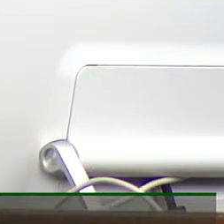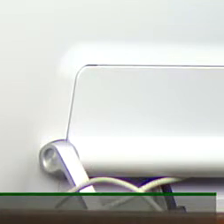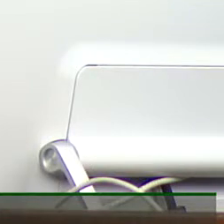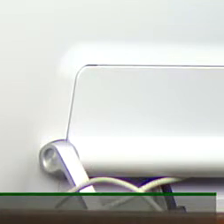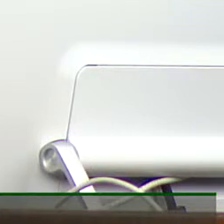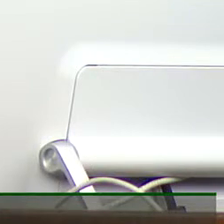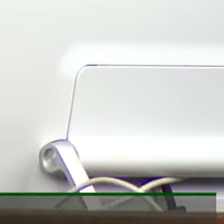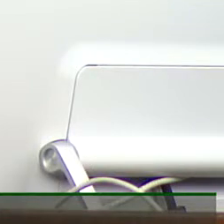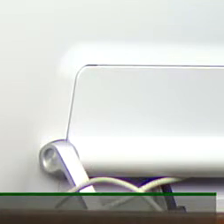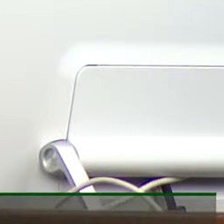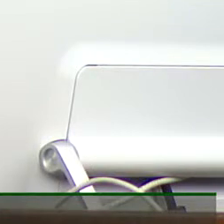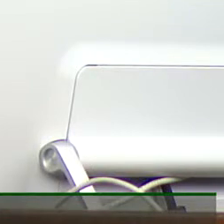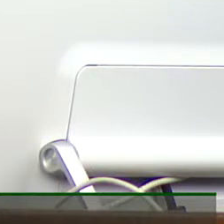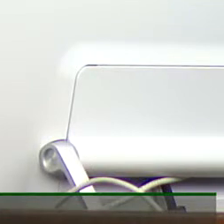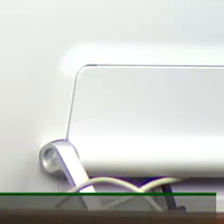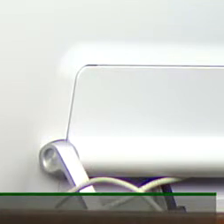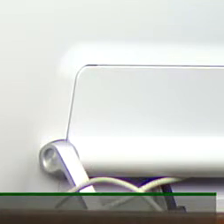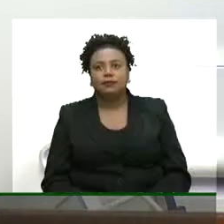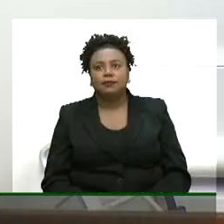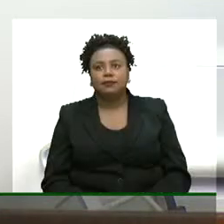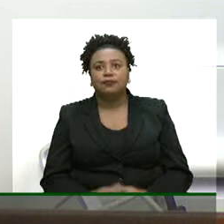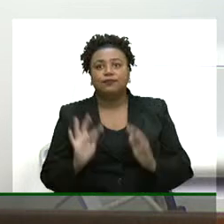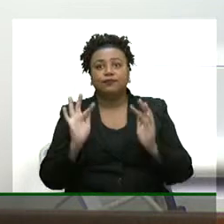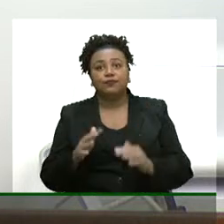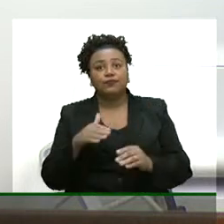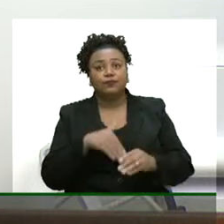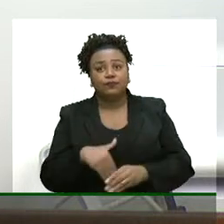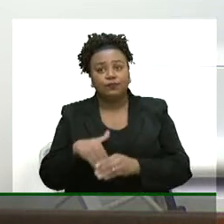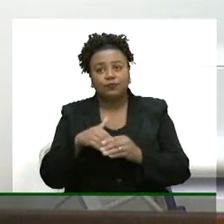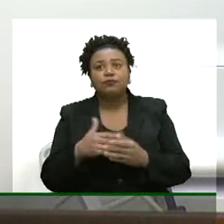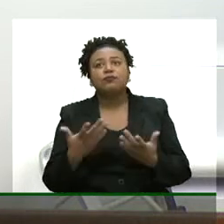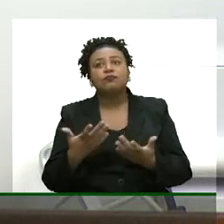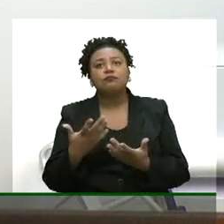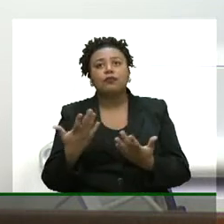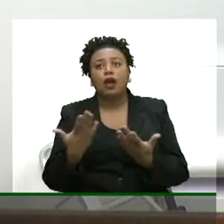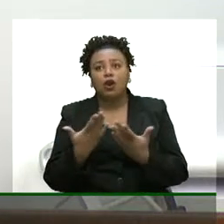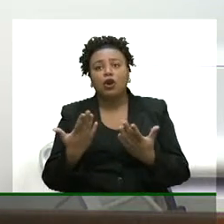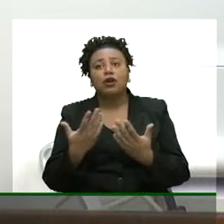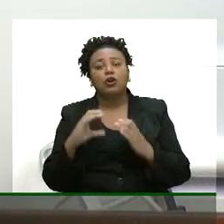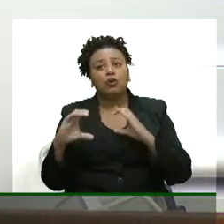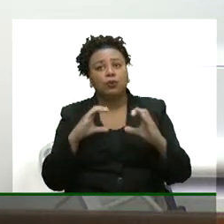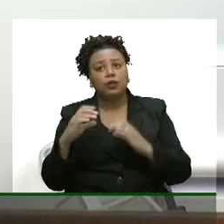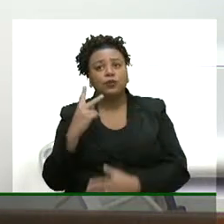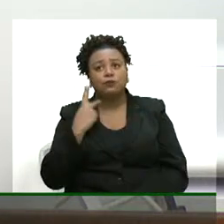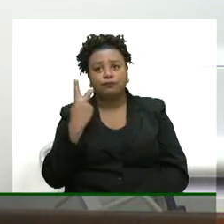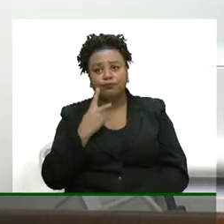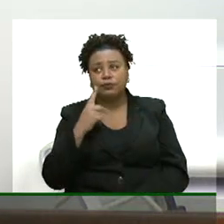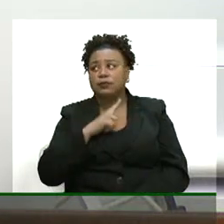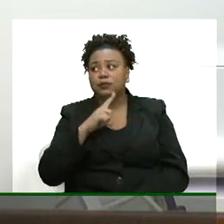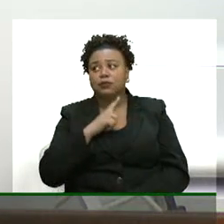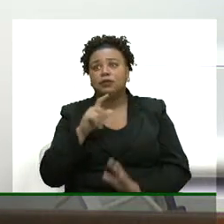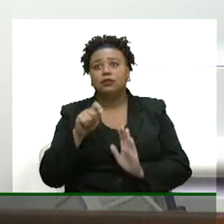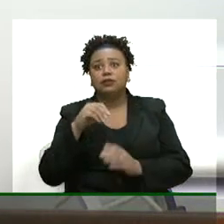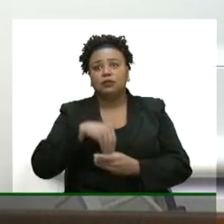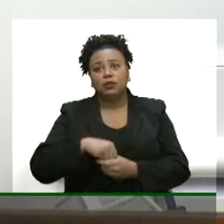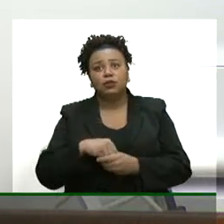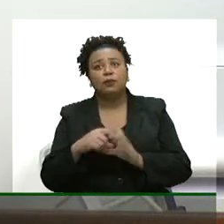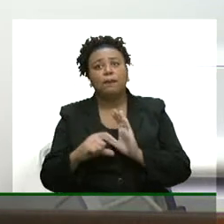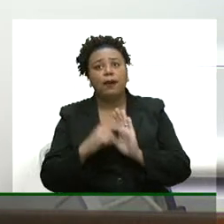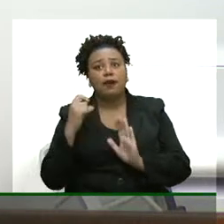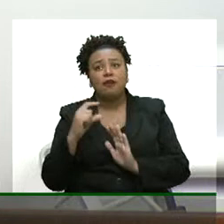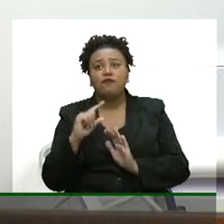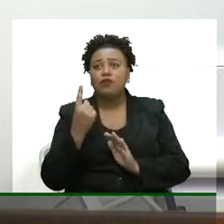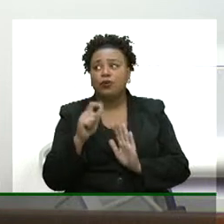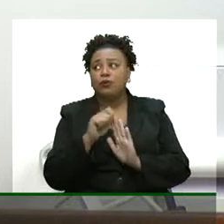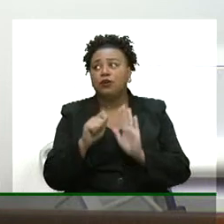para deliberar, encerro a presente ordem do dia e passamos ao período das comunicações parlamentares, nos termos do inciso 2, parágrafo único